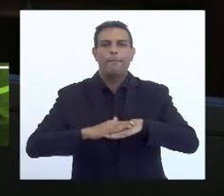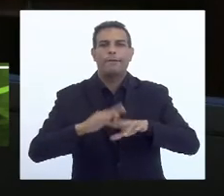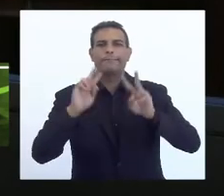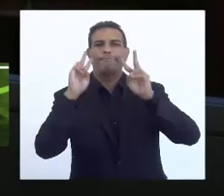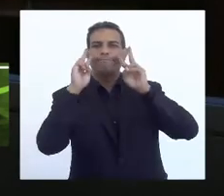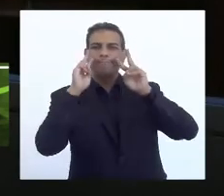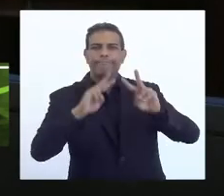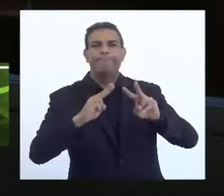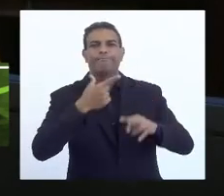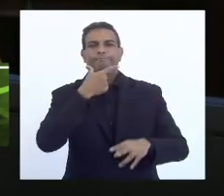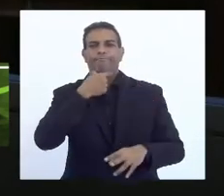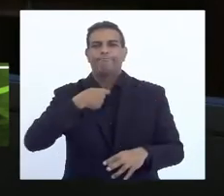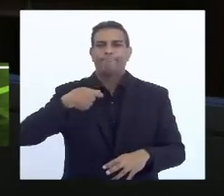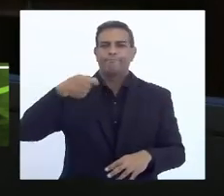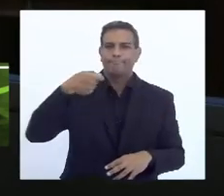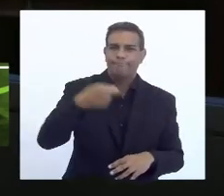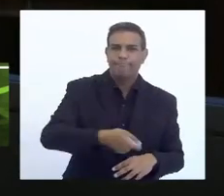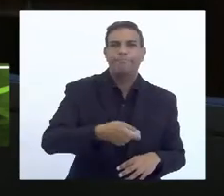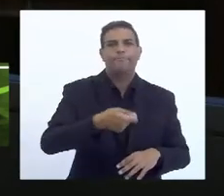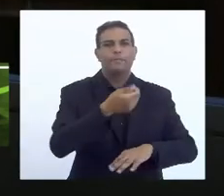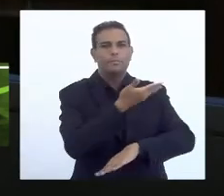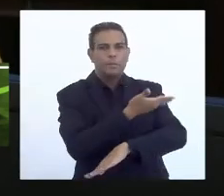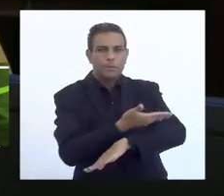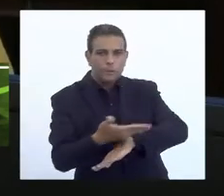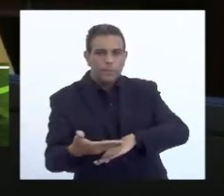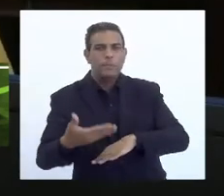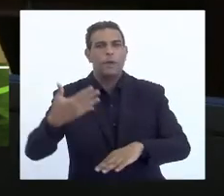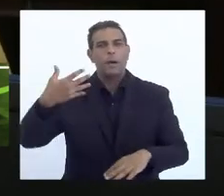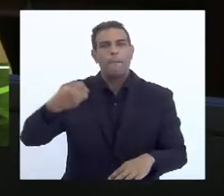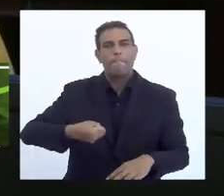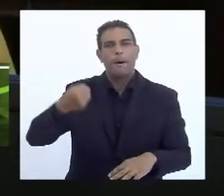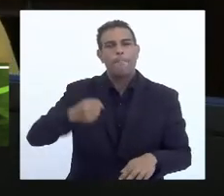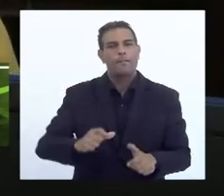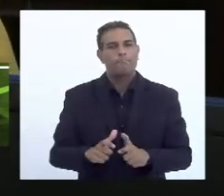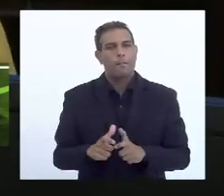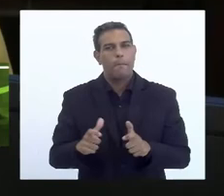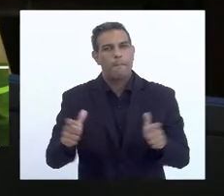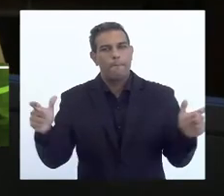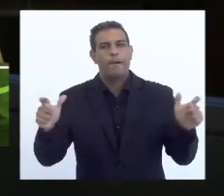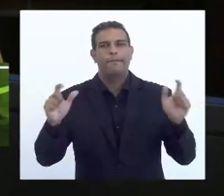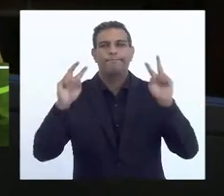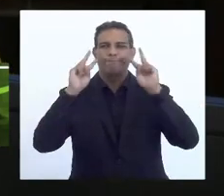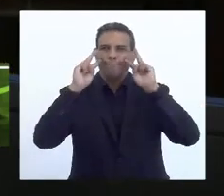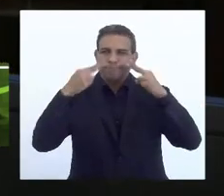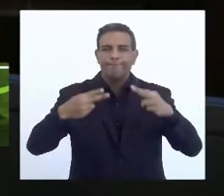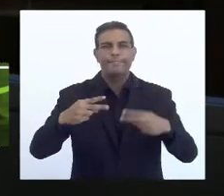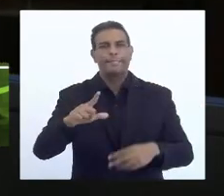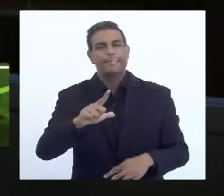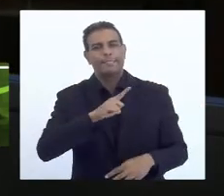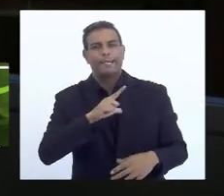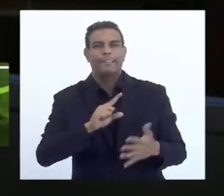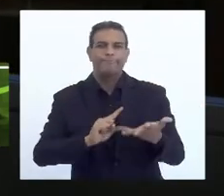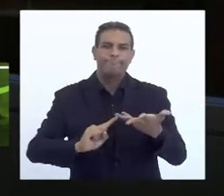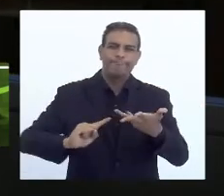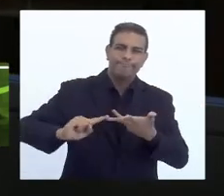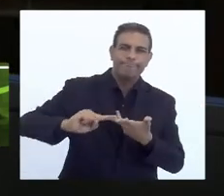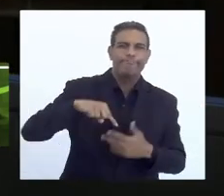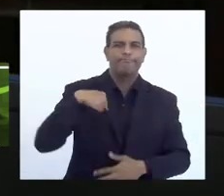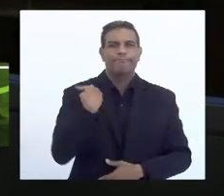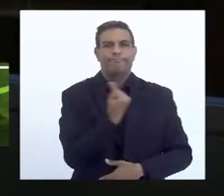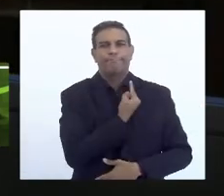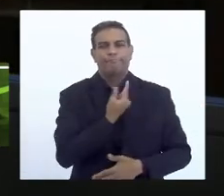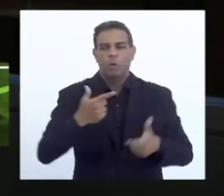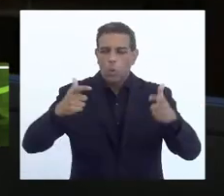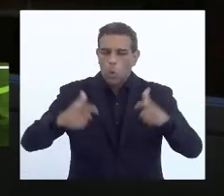maneira patriarcal, branca e hegemonista, com um machismo, uma misoginia, que diz que o